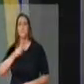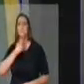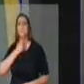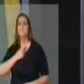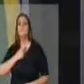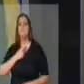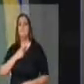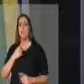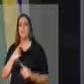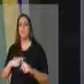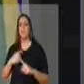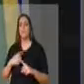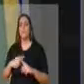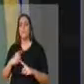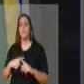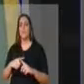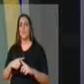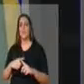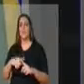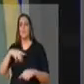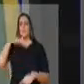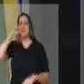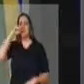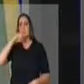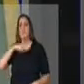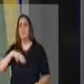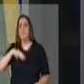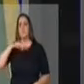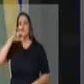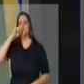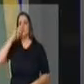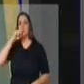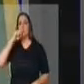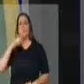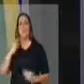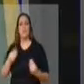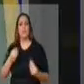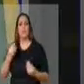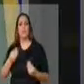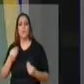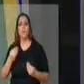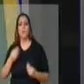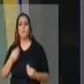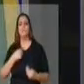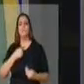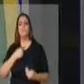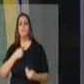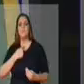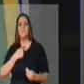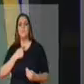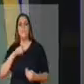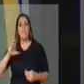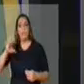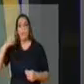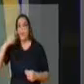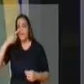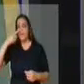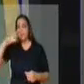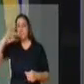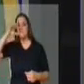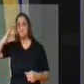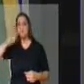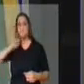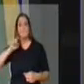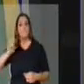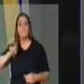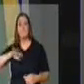paciente laringectomizado total, ele vai respirar pelo estômago, por esse orifício do pescoço, não vai mais respirar pelo nariz. E